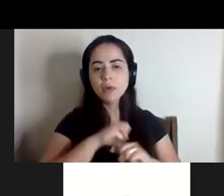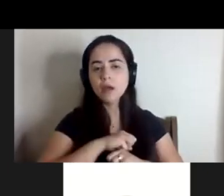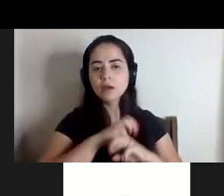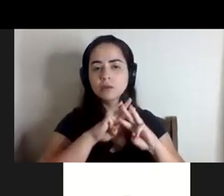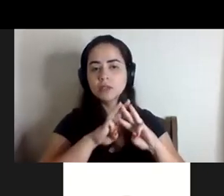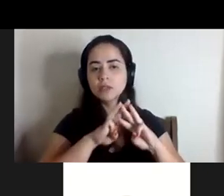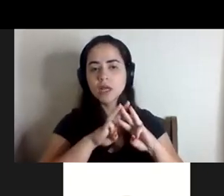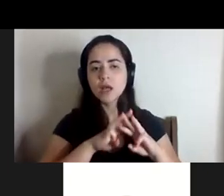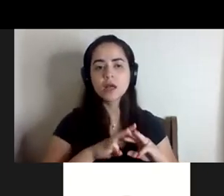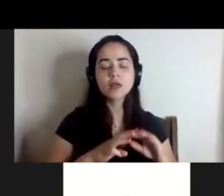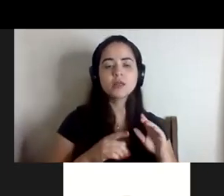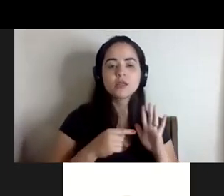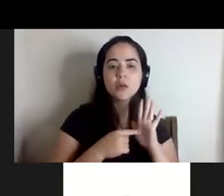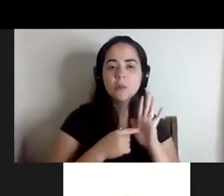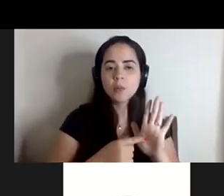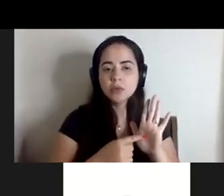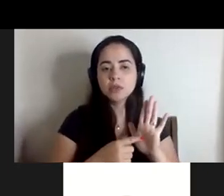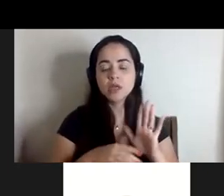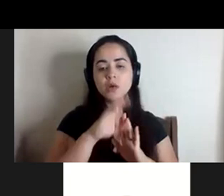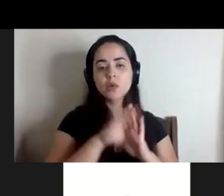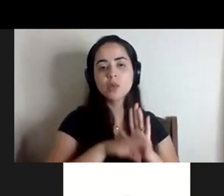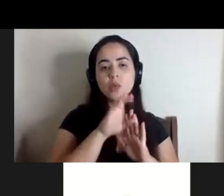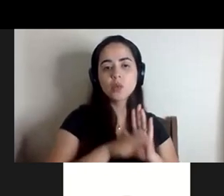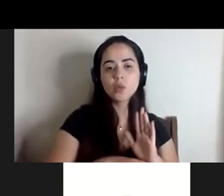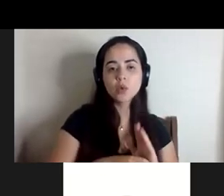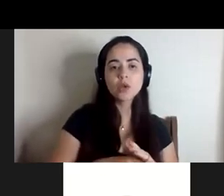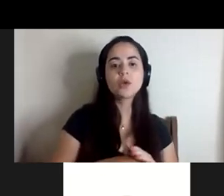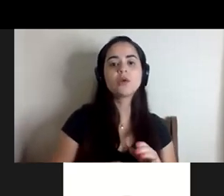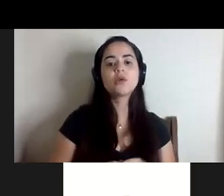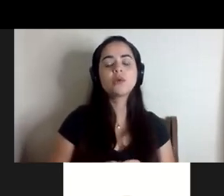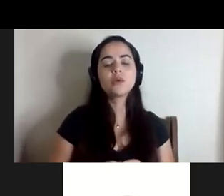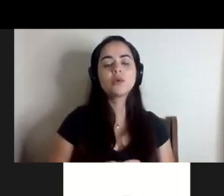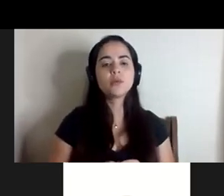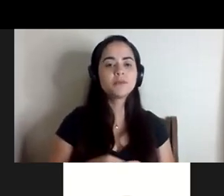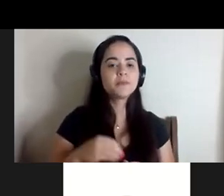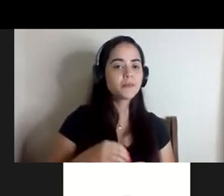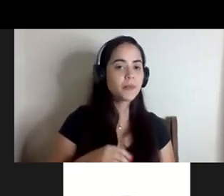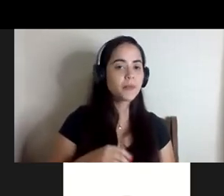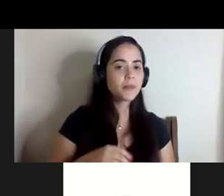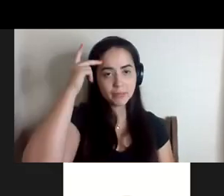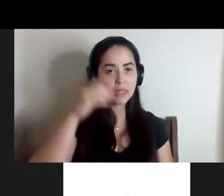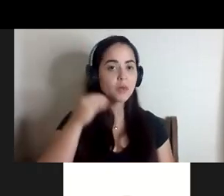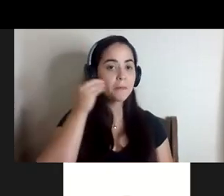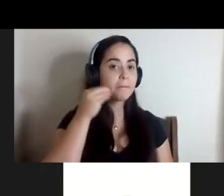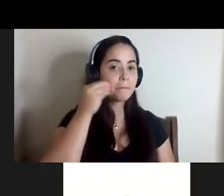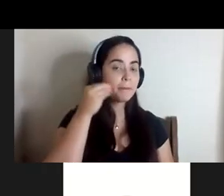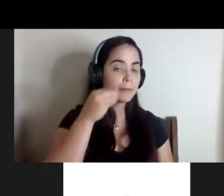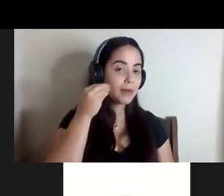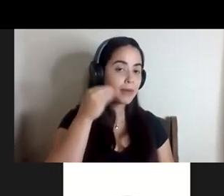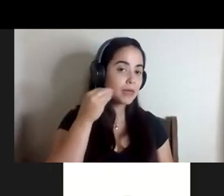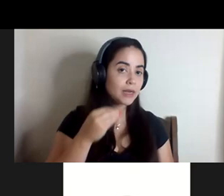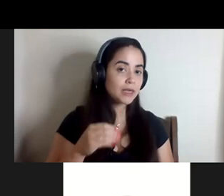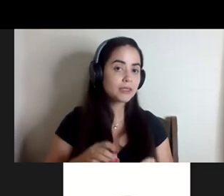que os currículos são elaborados por especialistas. Quem são esses